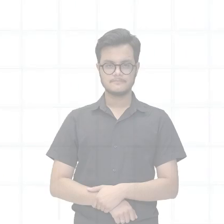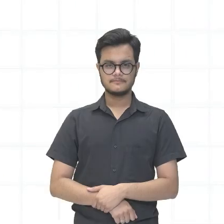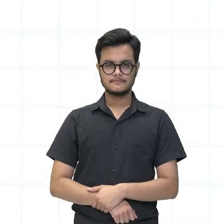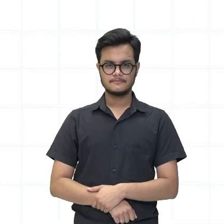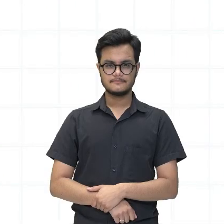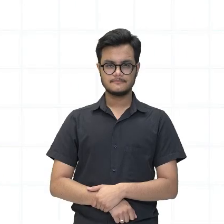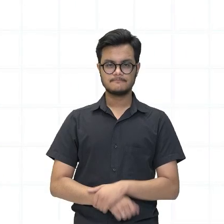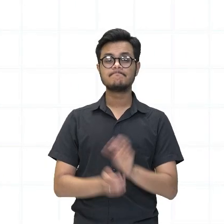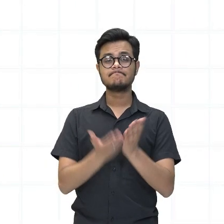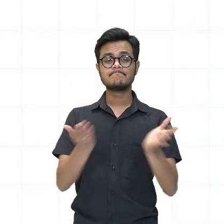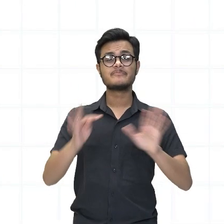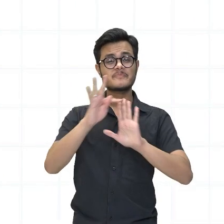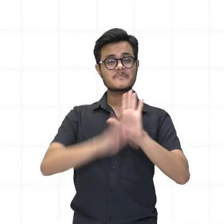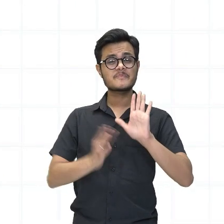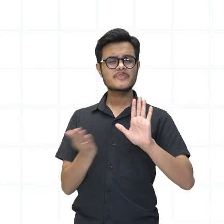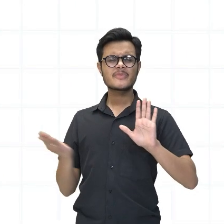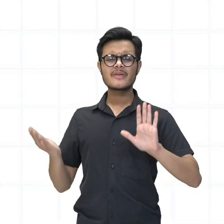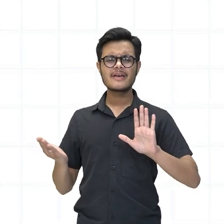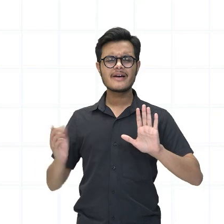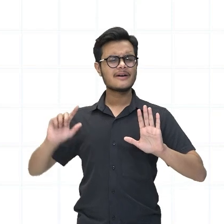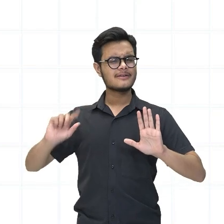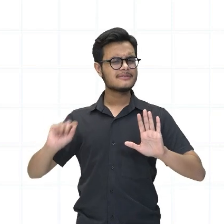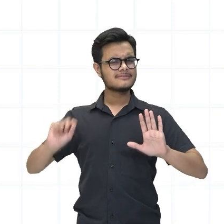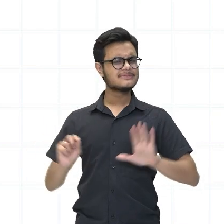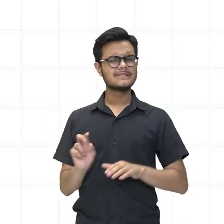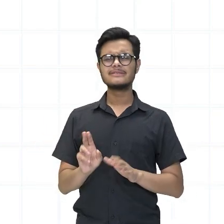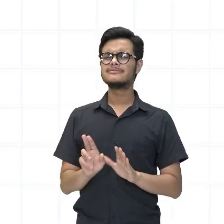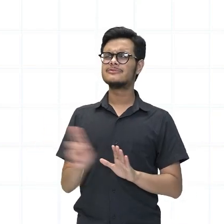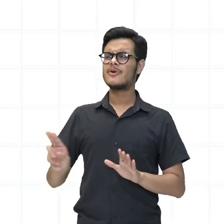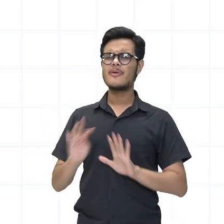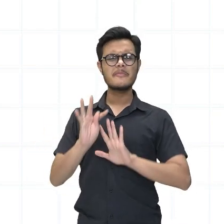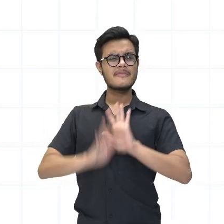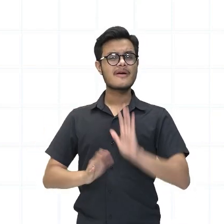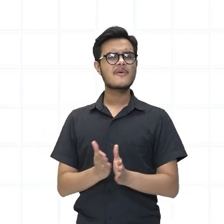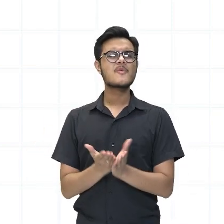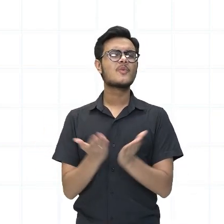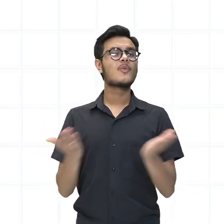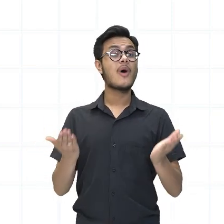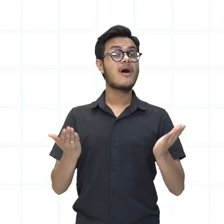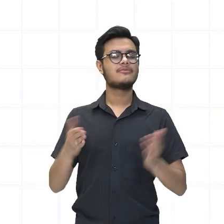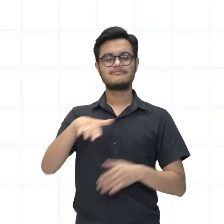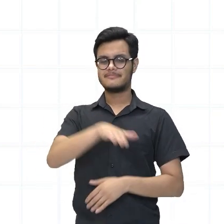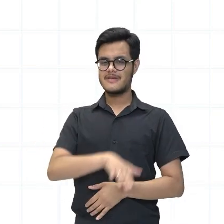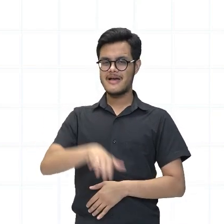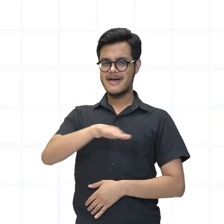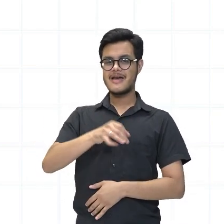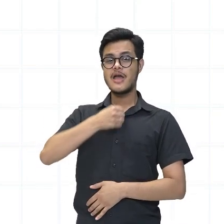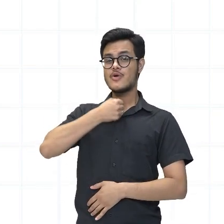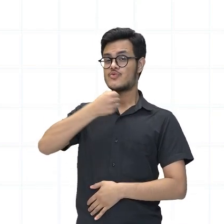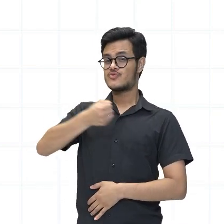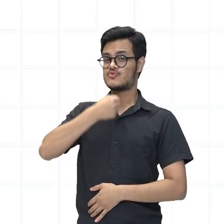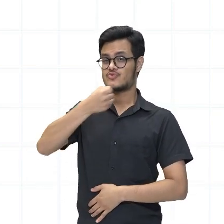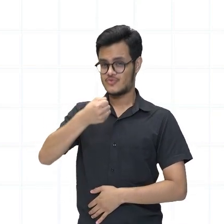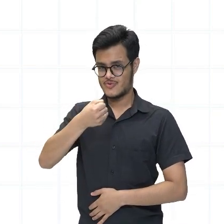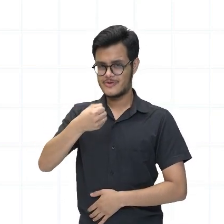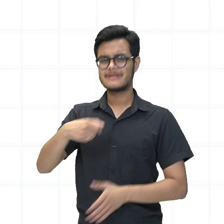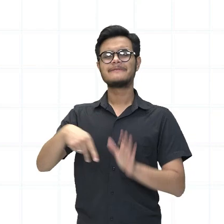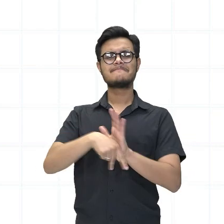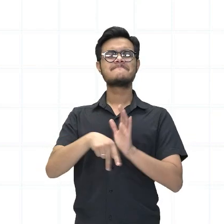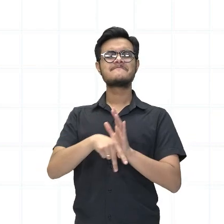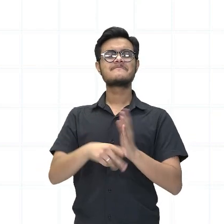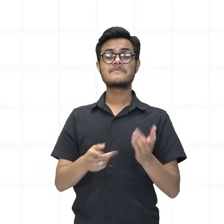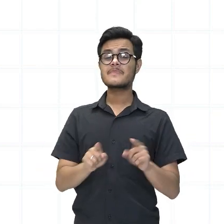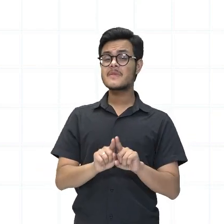E o texto selecionado para esta aula, pertencente ao campo jornalístico e midiático, é